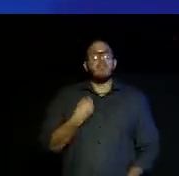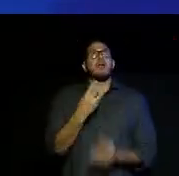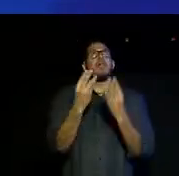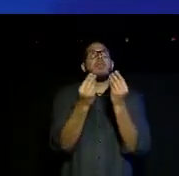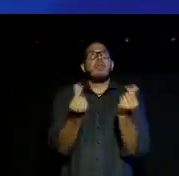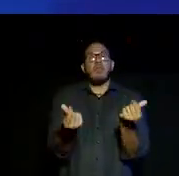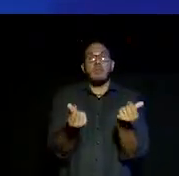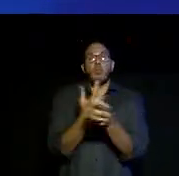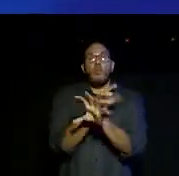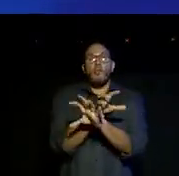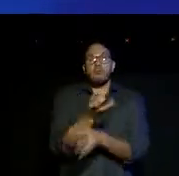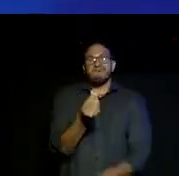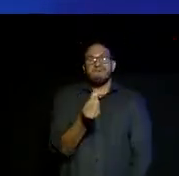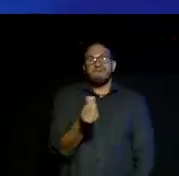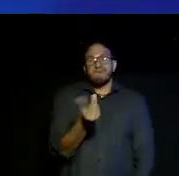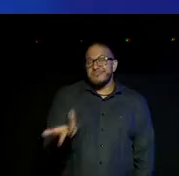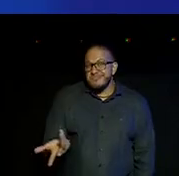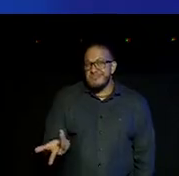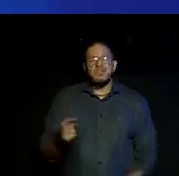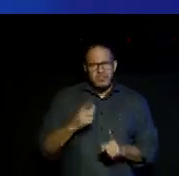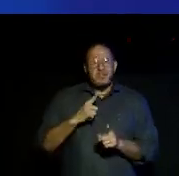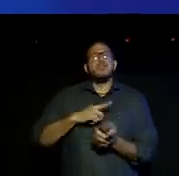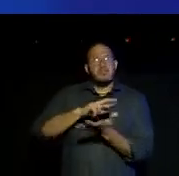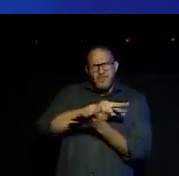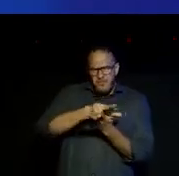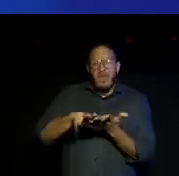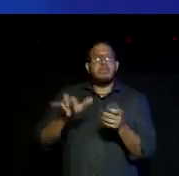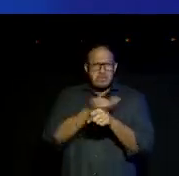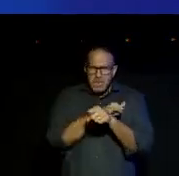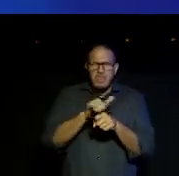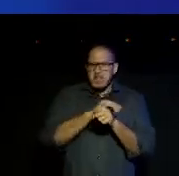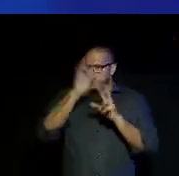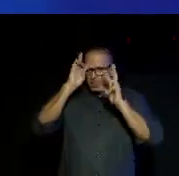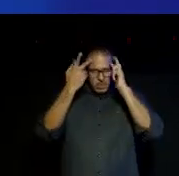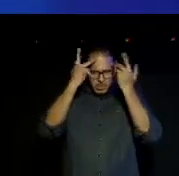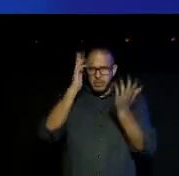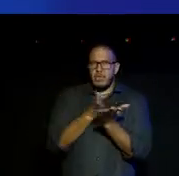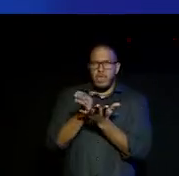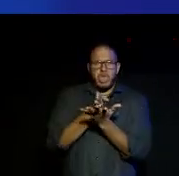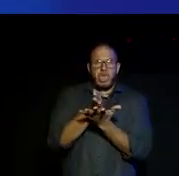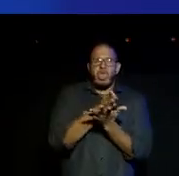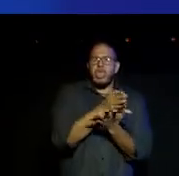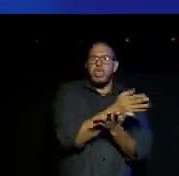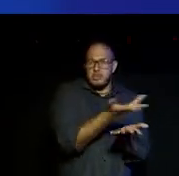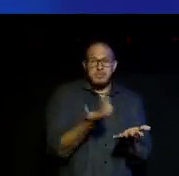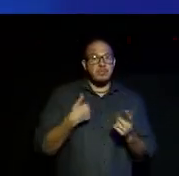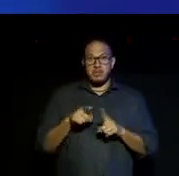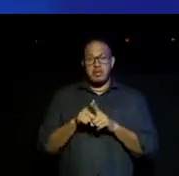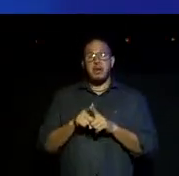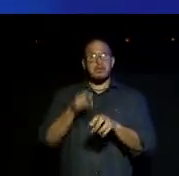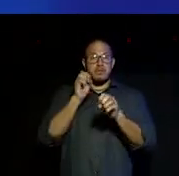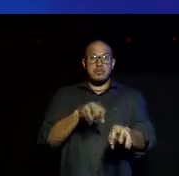graça nenhuma. Então, há inúmeras rotas de fuga. Já que o padrão de vida